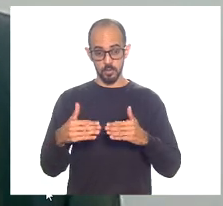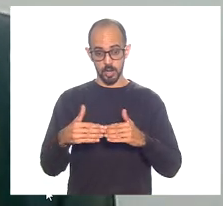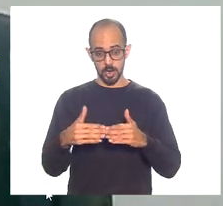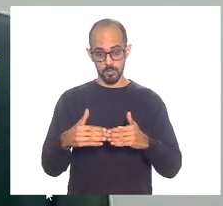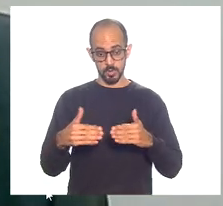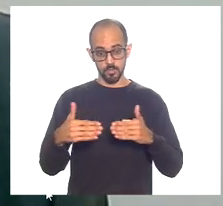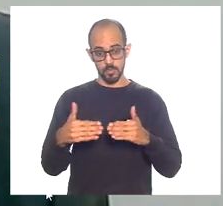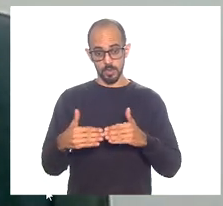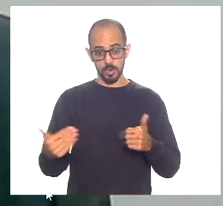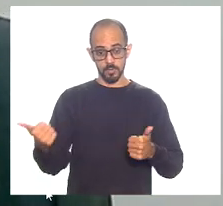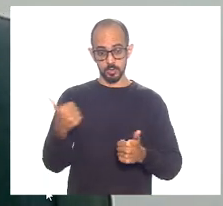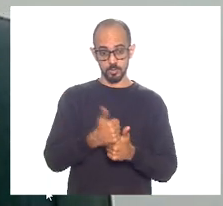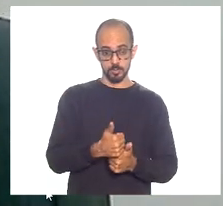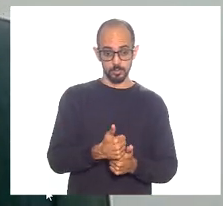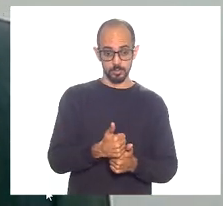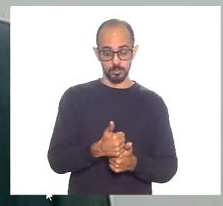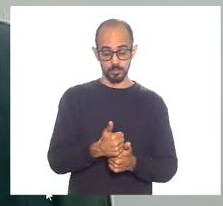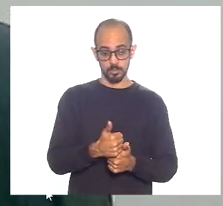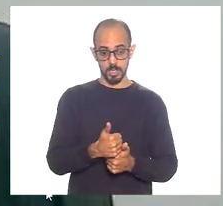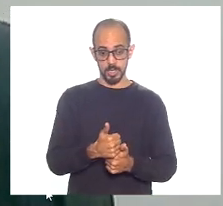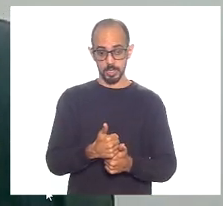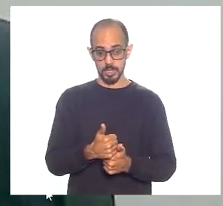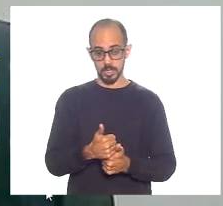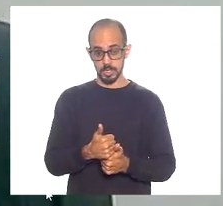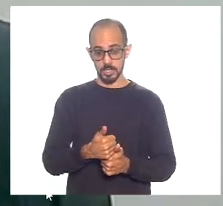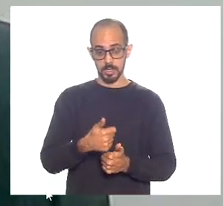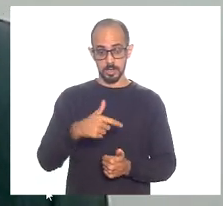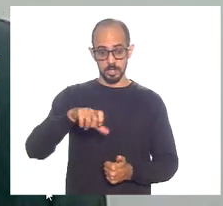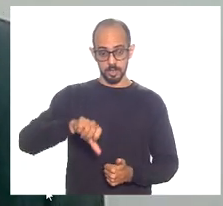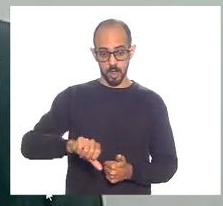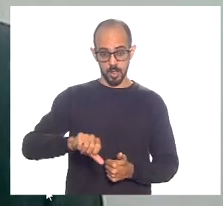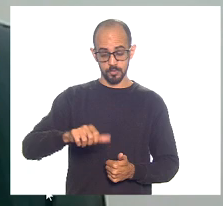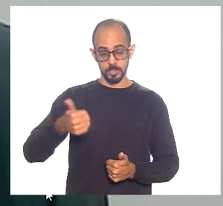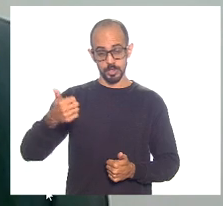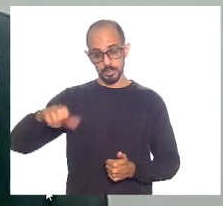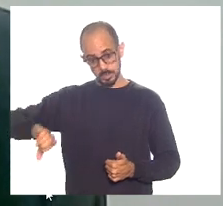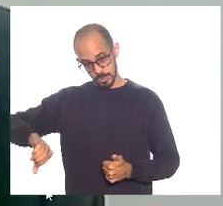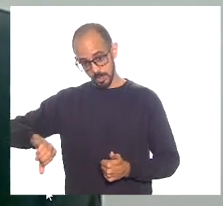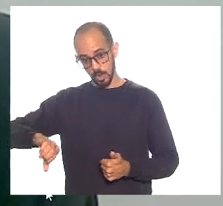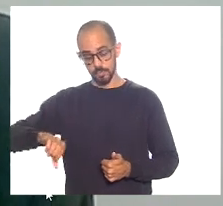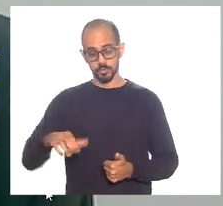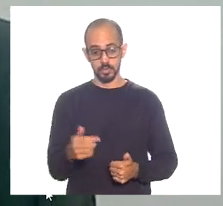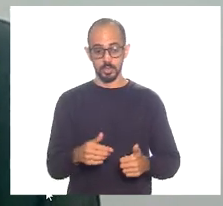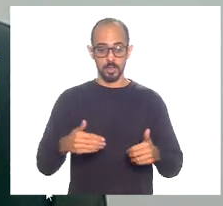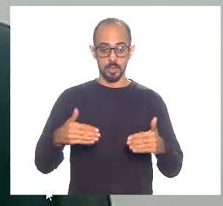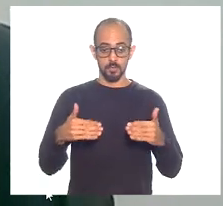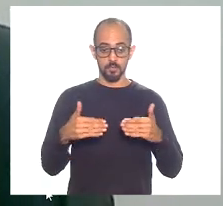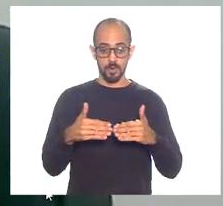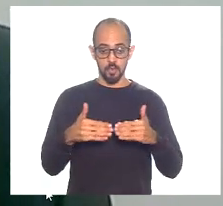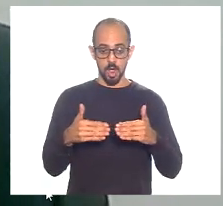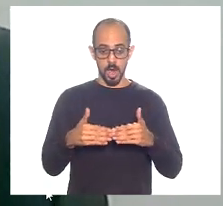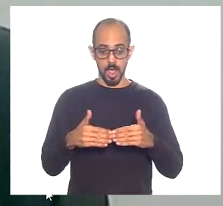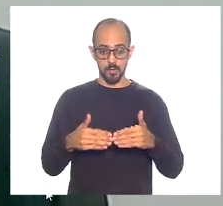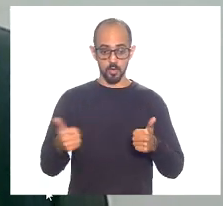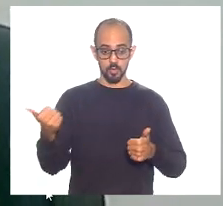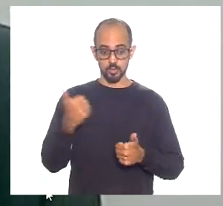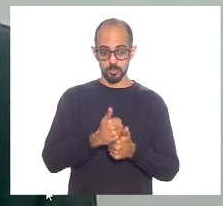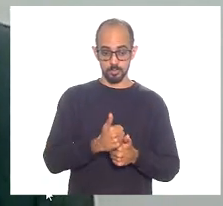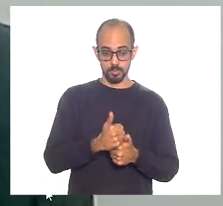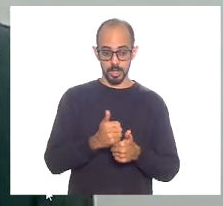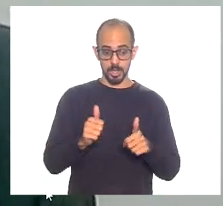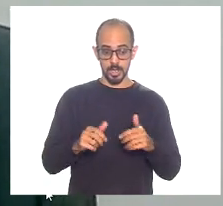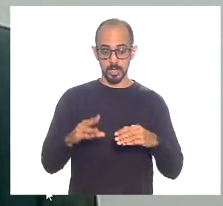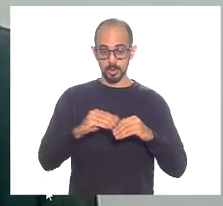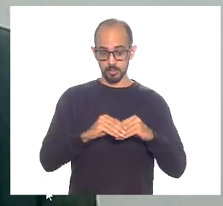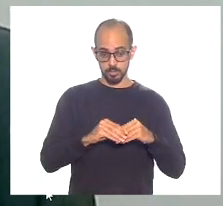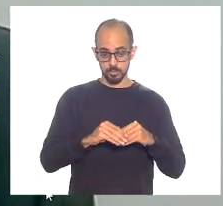Favorável com subemenda aglutinativa às emendas 9 e 19. Favorável com subemenda aglutinativa